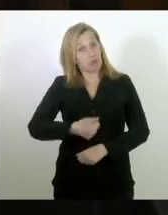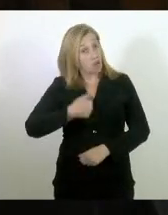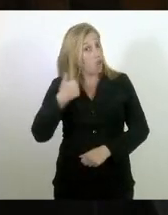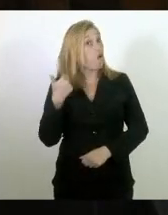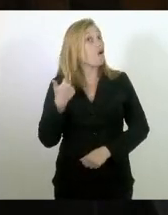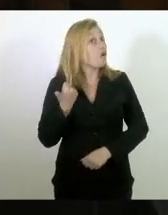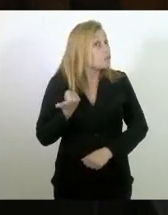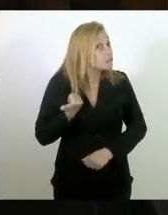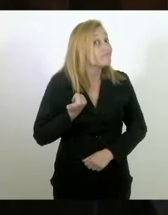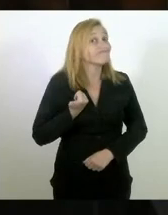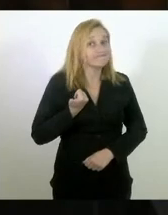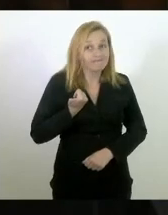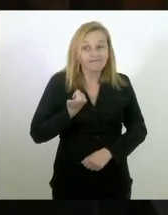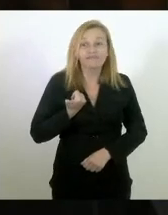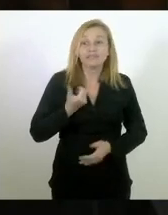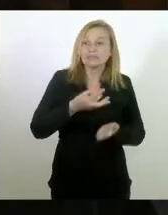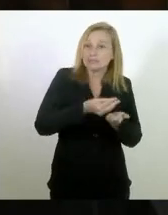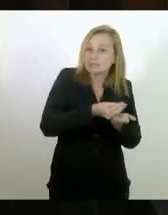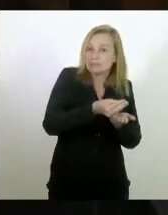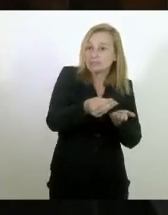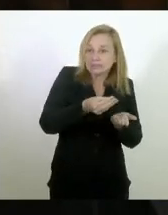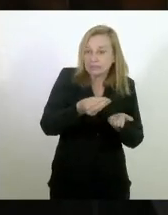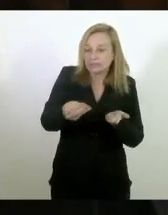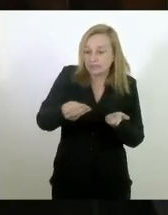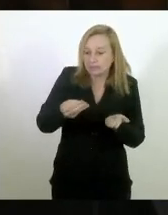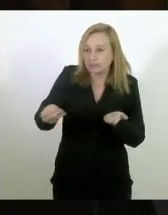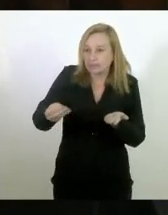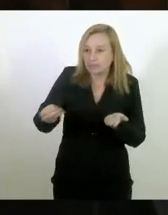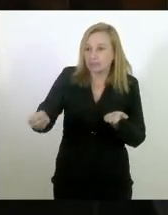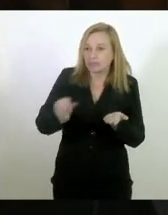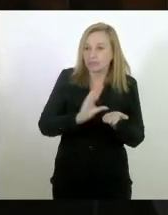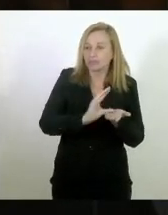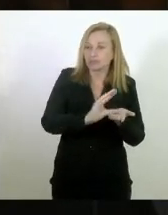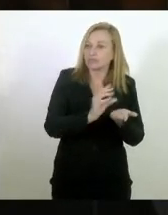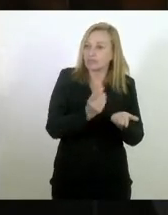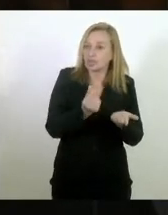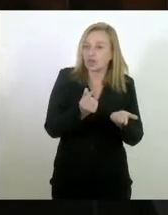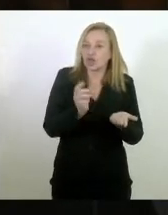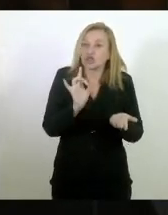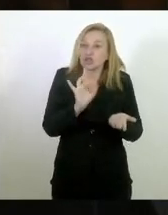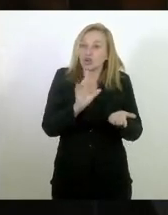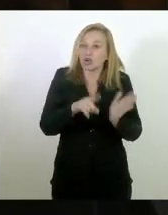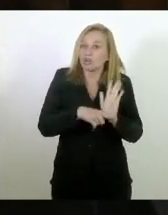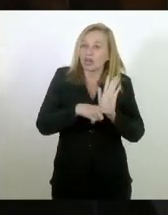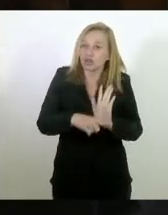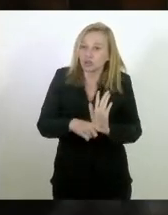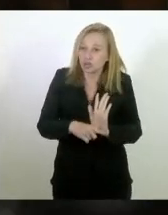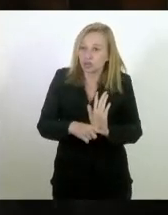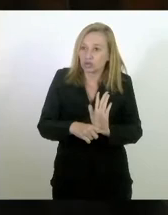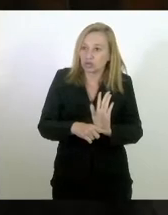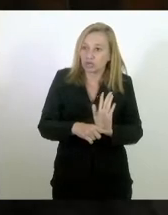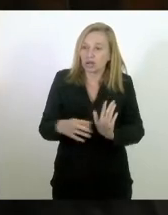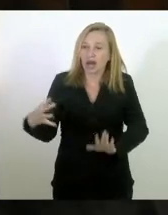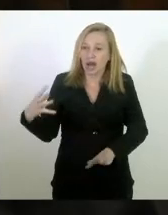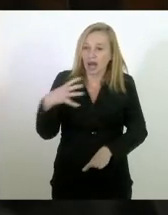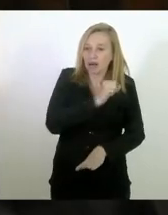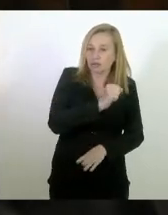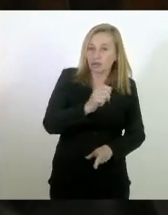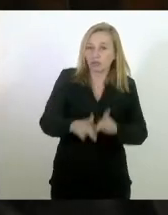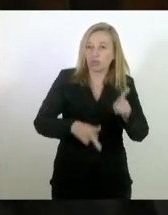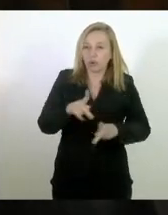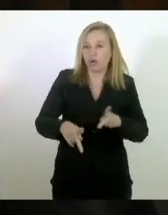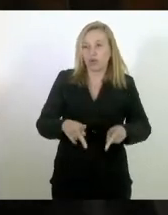melhor distribuir esse dinheiro só com o auxílio emergencial para a população talvez deve ser mais